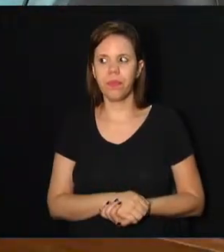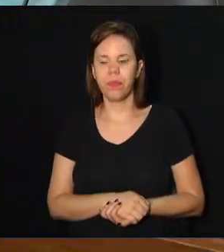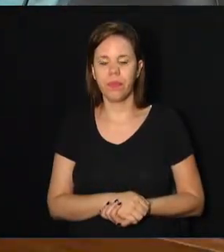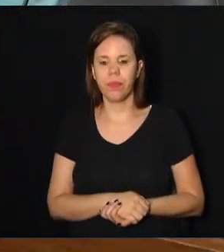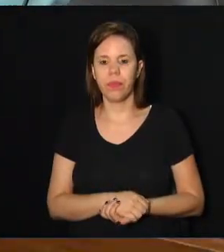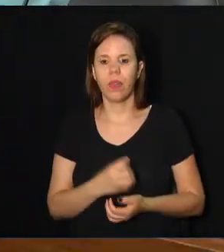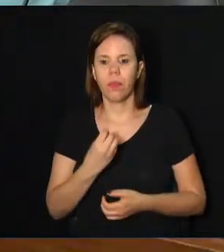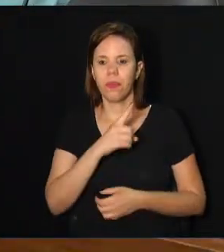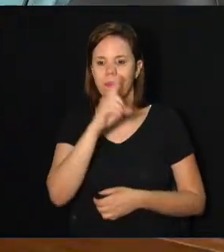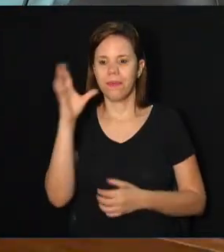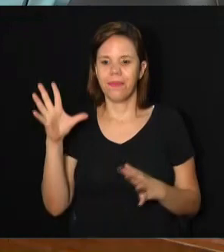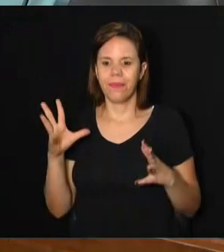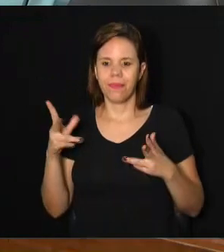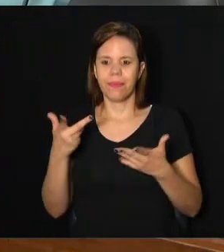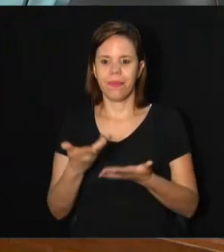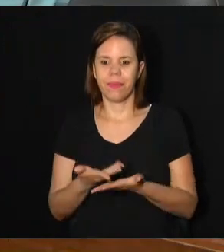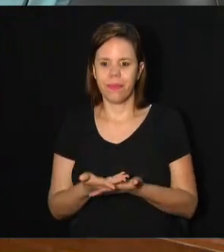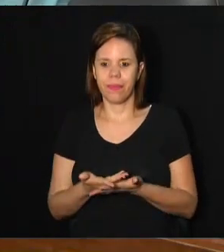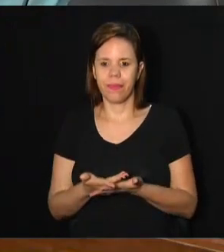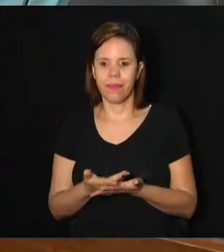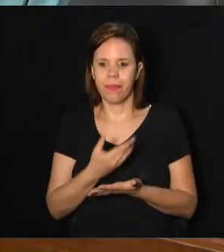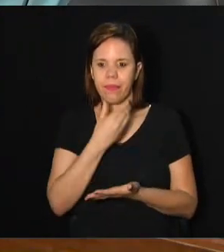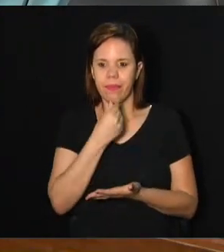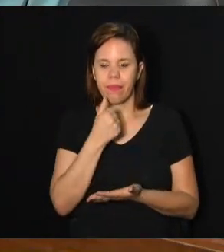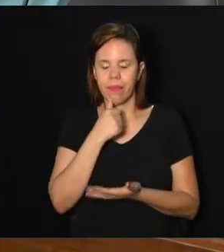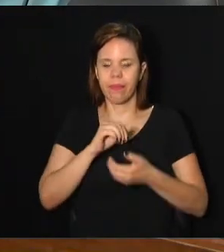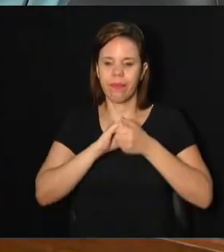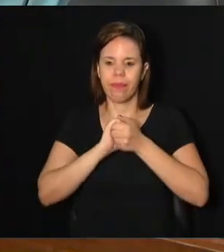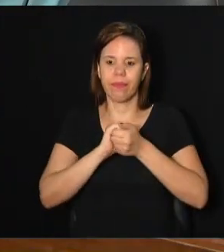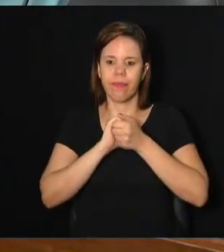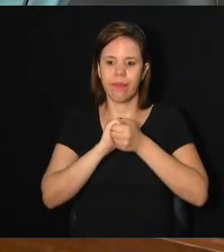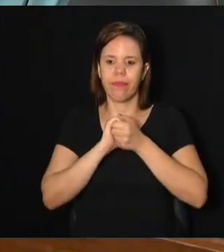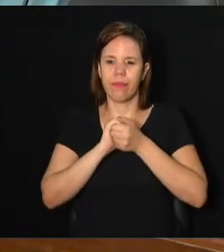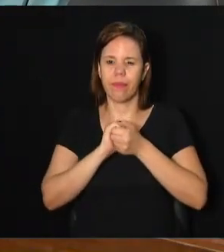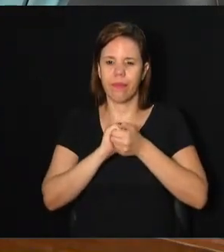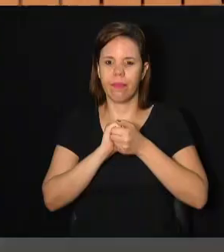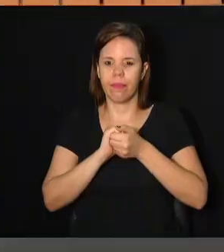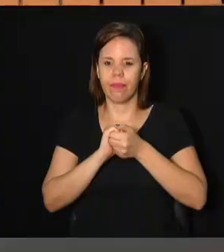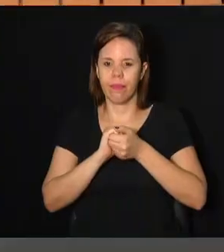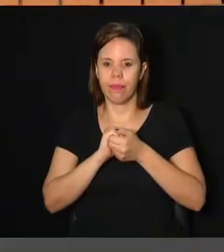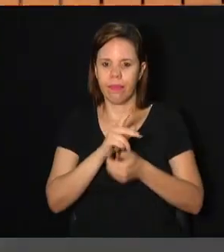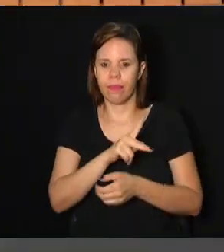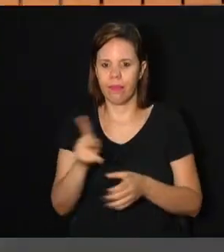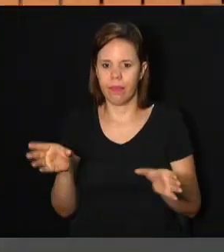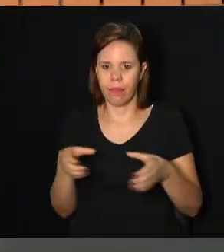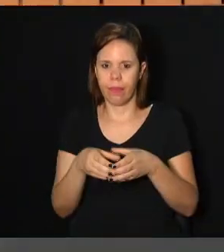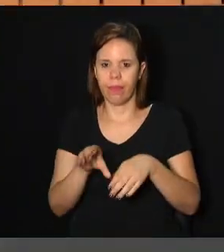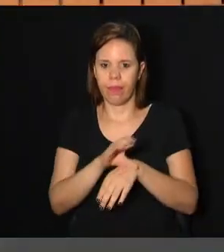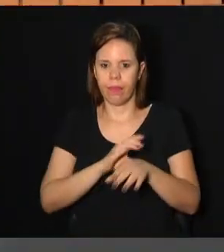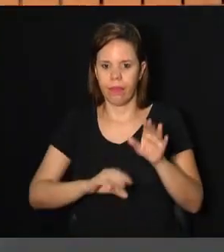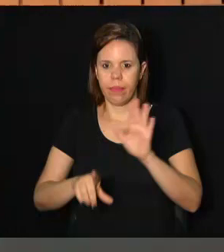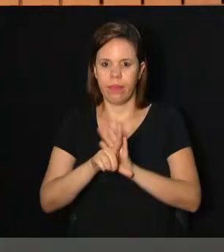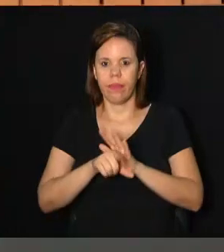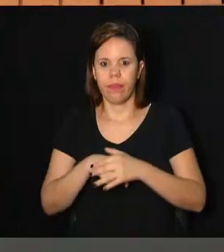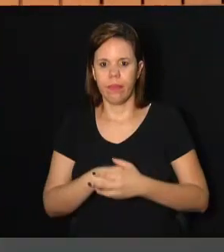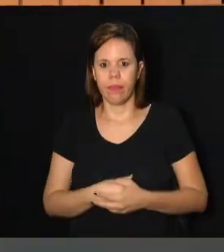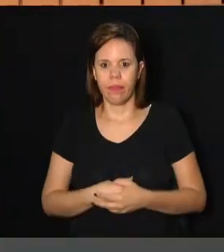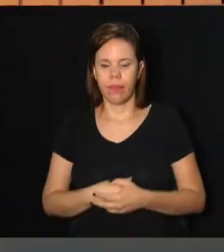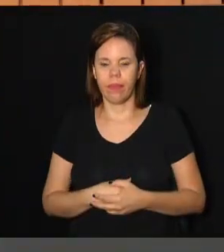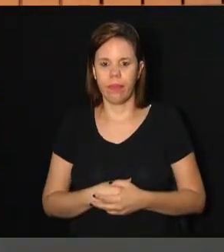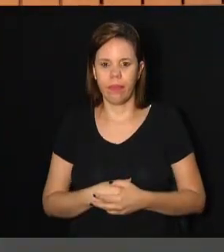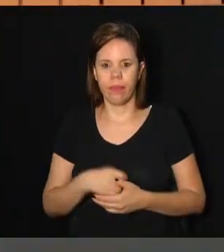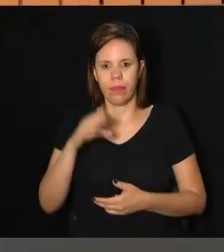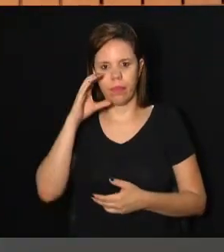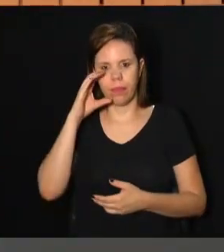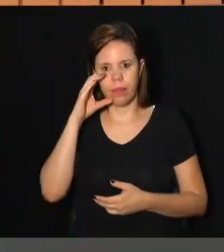Bom dia a todos e a todas. Cumprimentar o presidente da Comissão de Constituição e Legalidade, Cirilo,